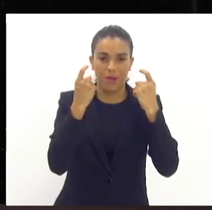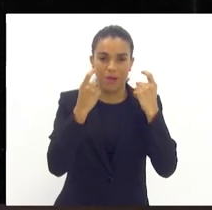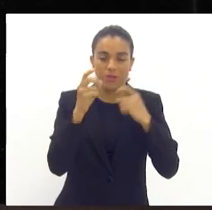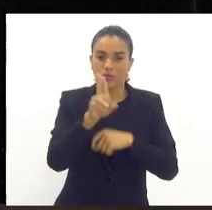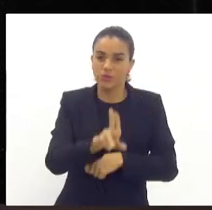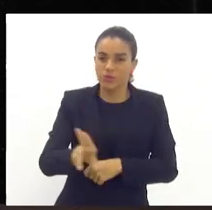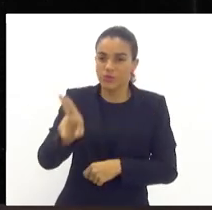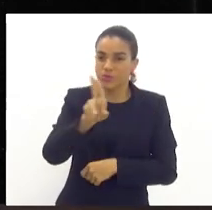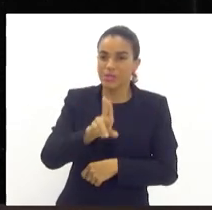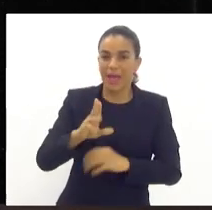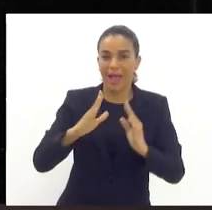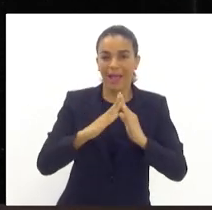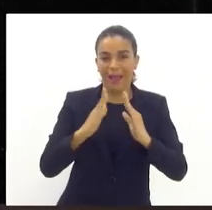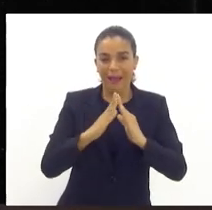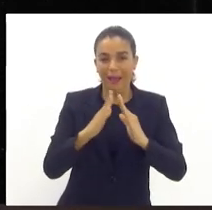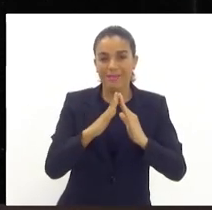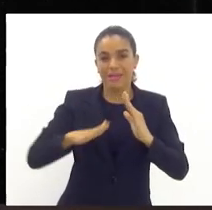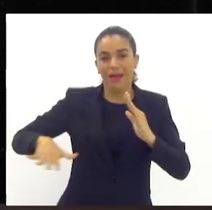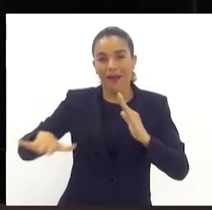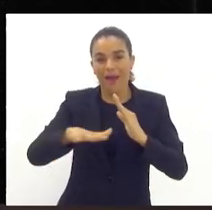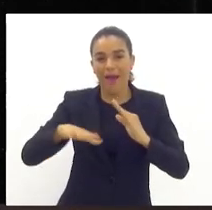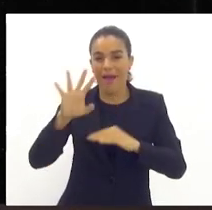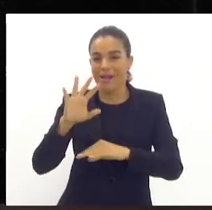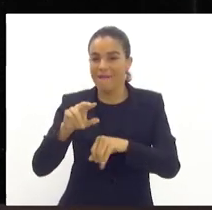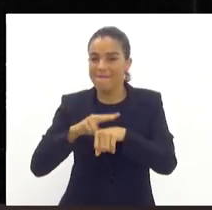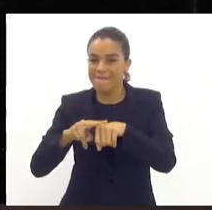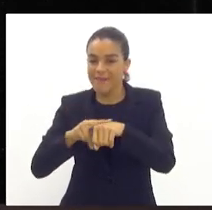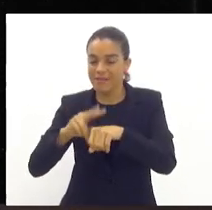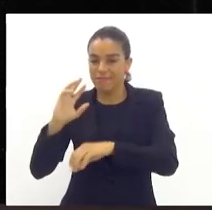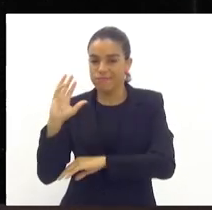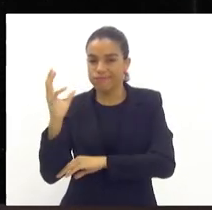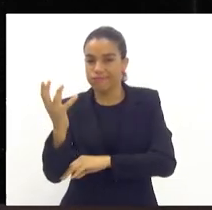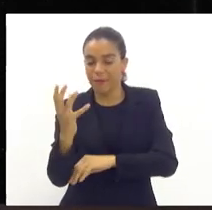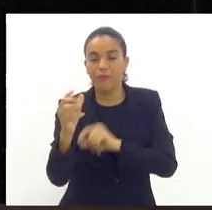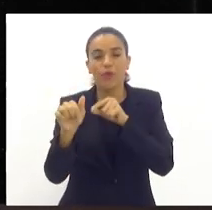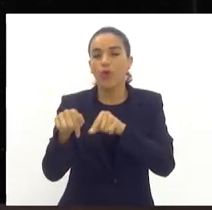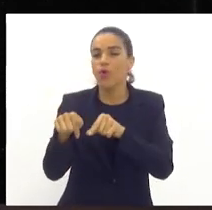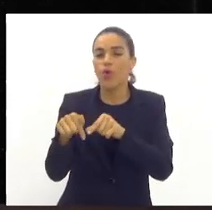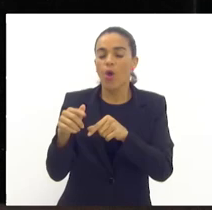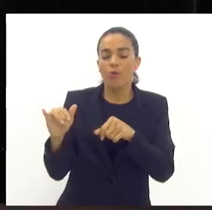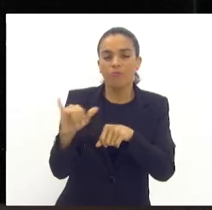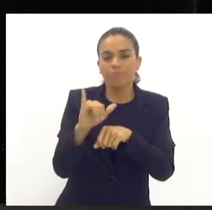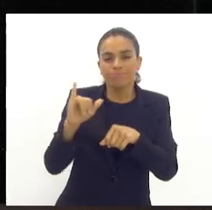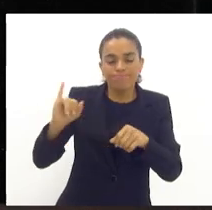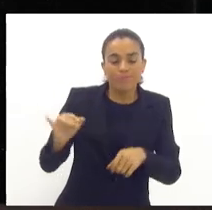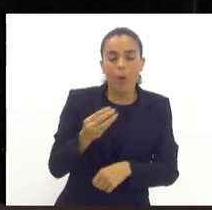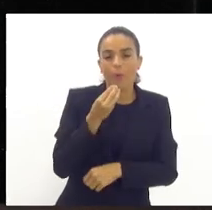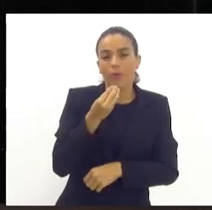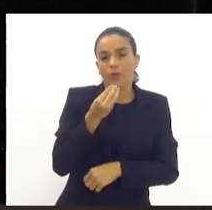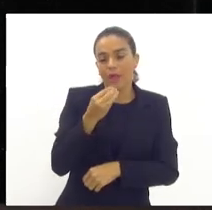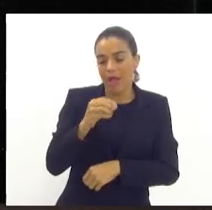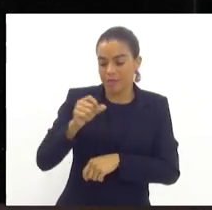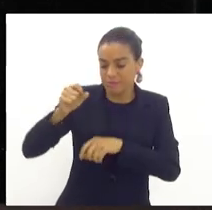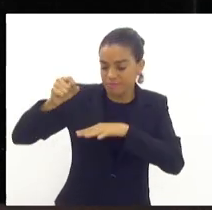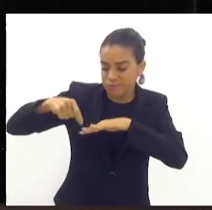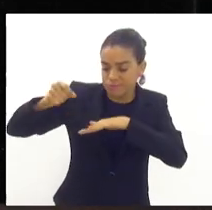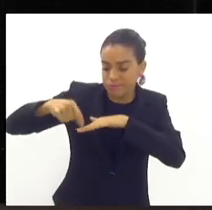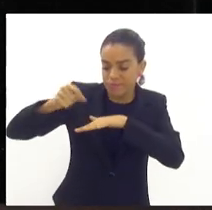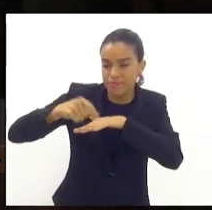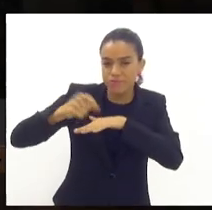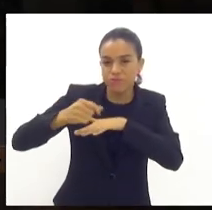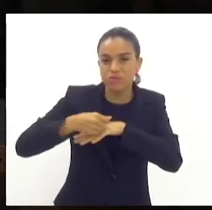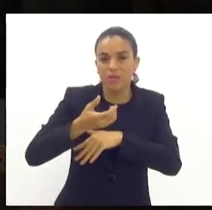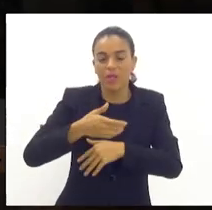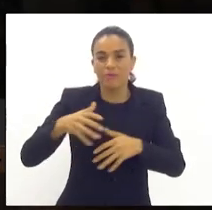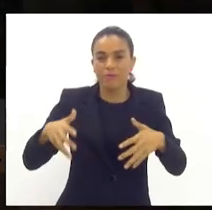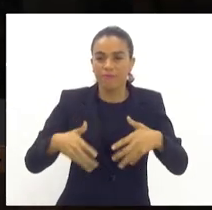quintais urbanos, né, como uma forma de você ter a oportunidade de ter lá a plantação de hortaliça, de fruta,